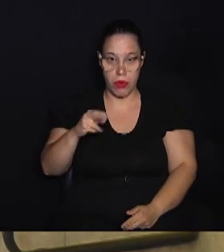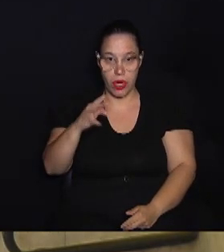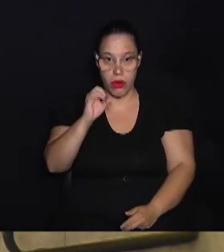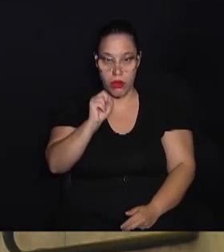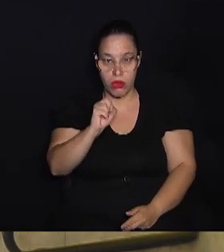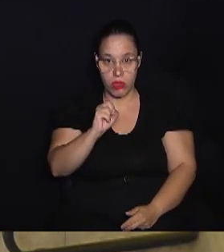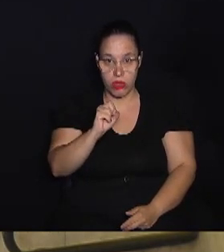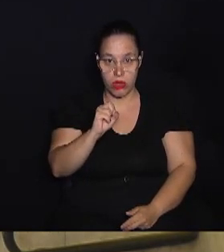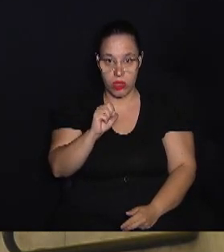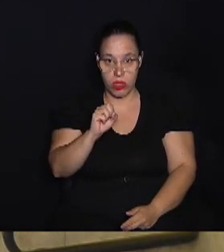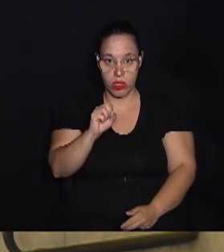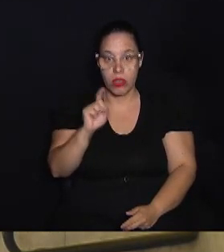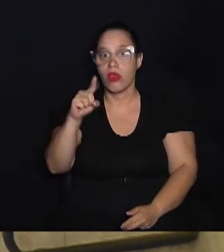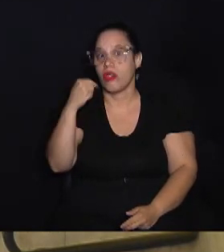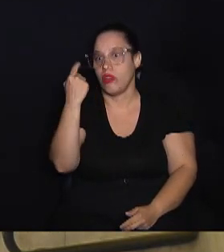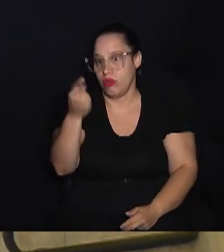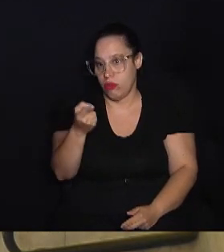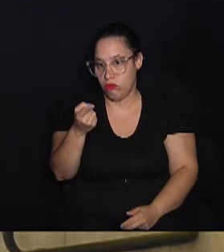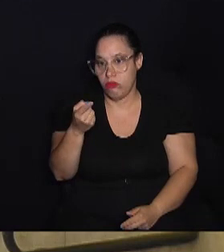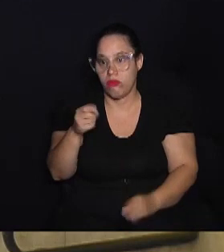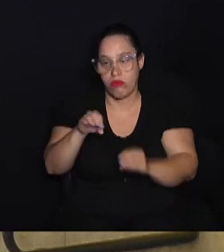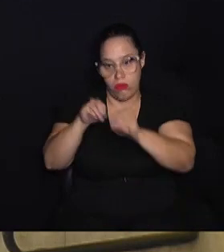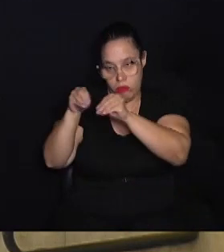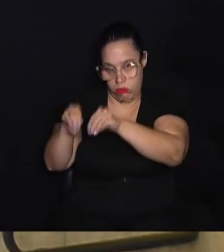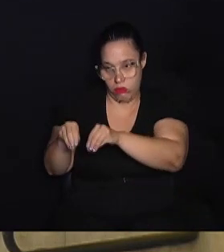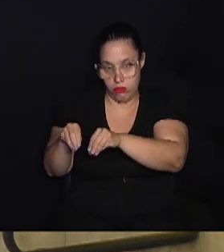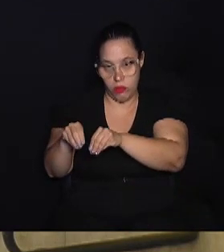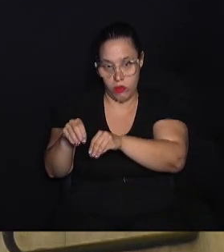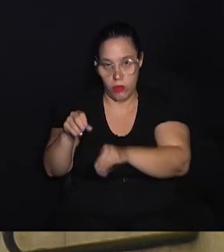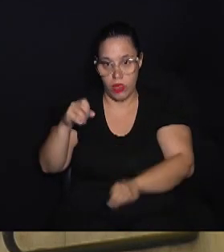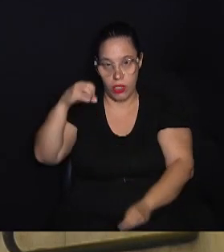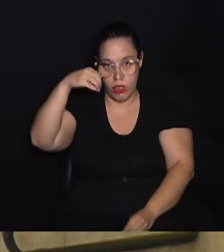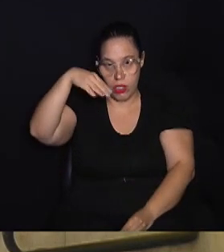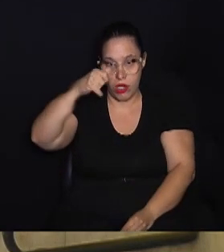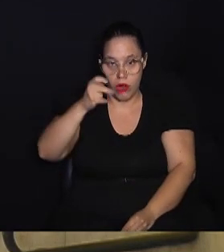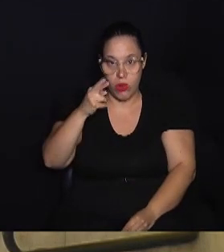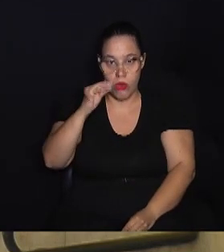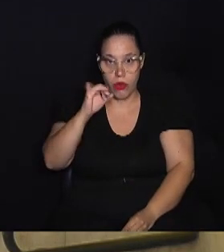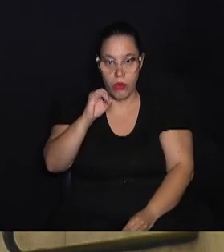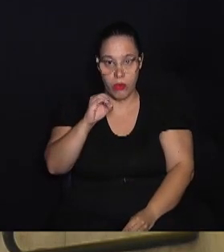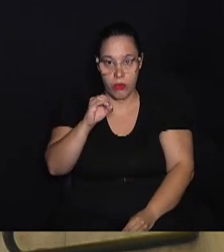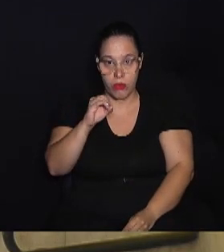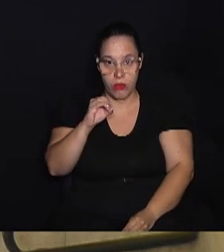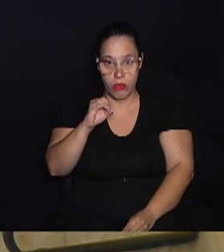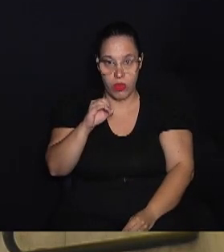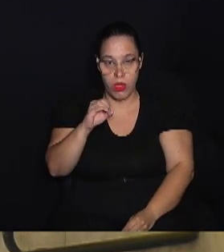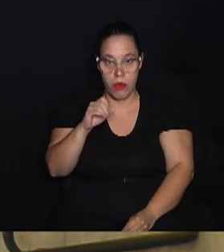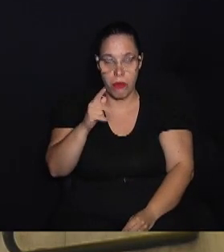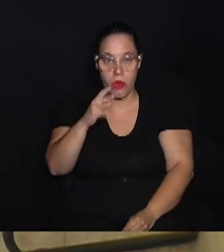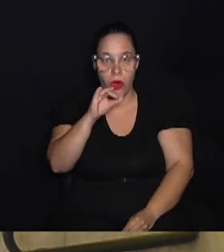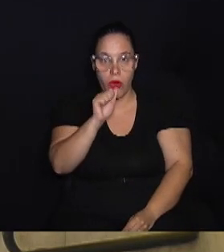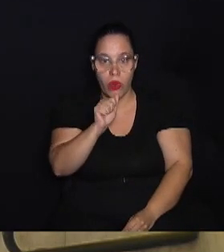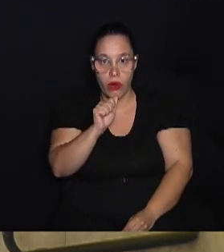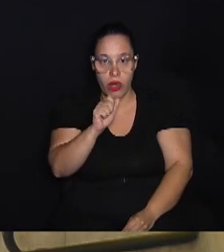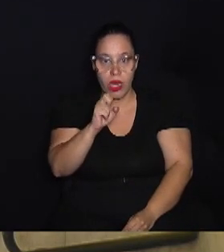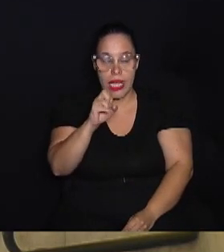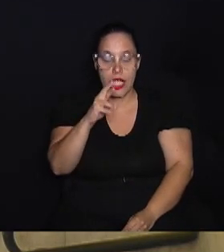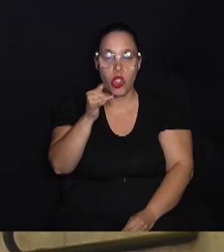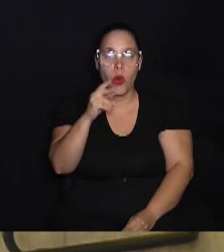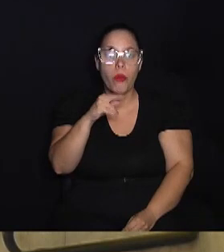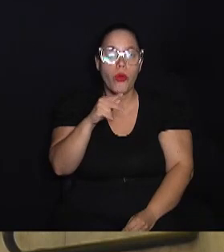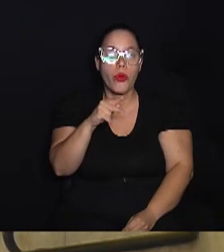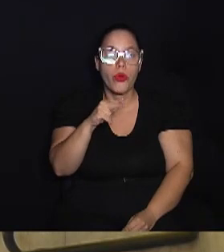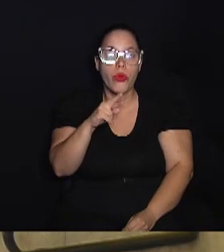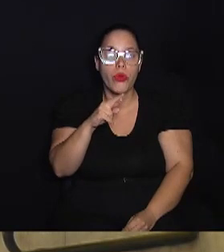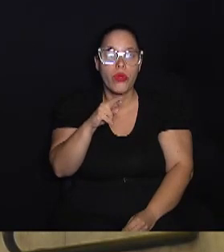for da indústria, aí é um outro tipo de descarte, lâmpadas fluorescentes, restos de poda, isopor, até